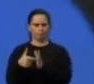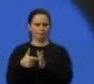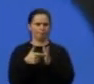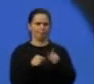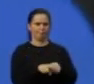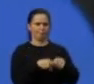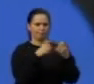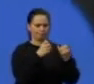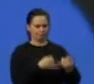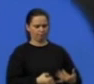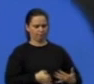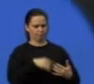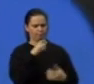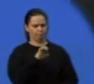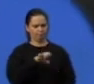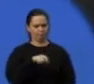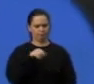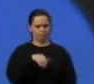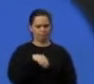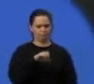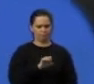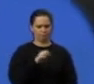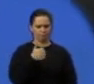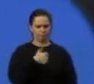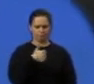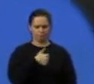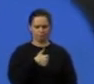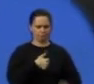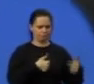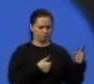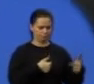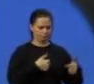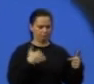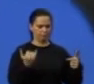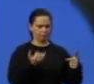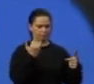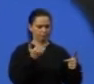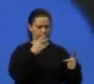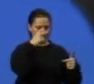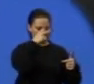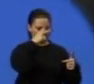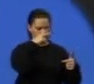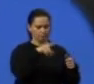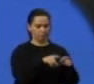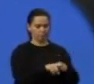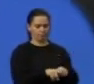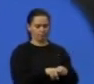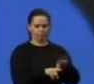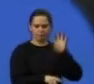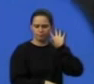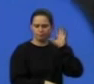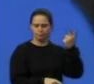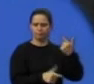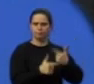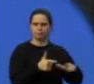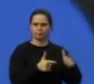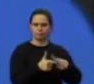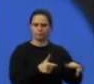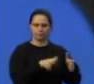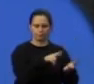com relação ao exame primário e exame secundário, prezado aluno, é importante lembrar que numa situação de acidente é